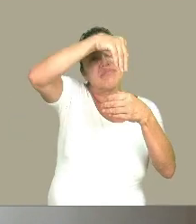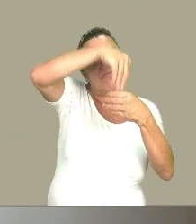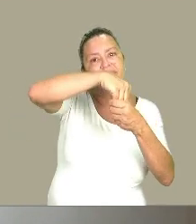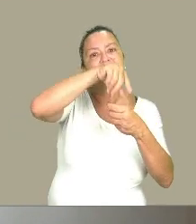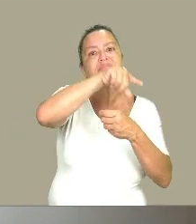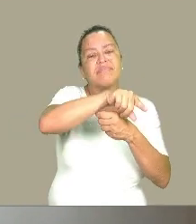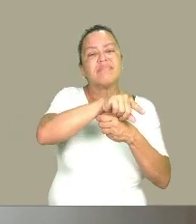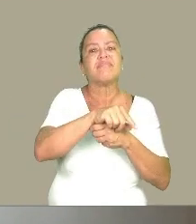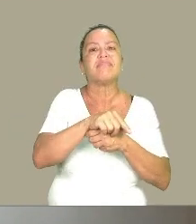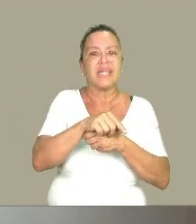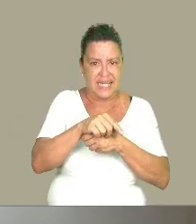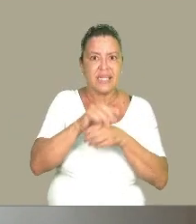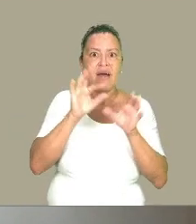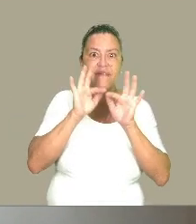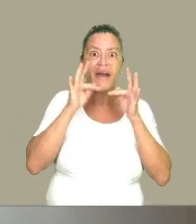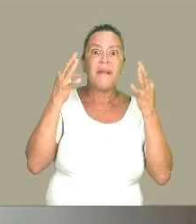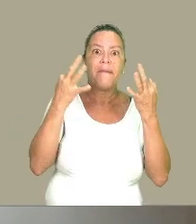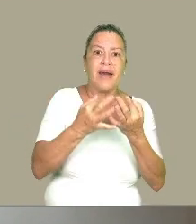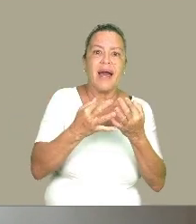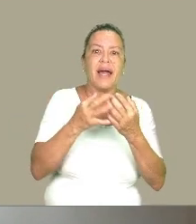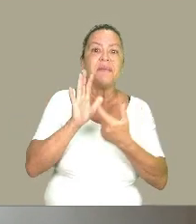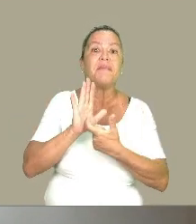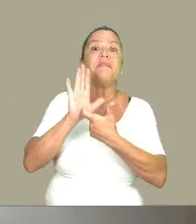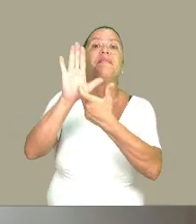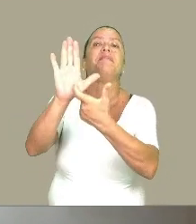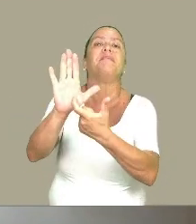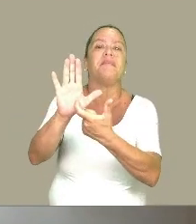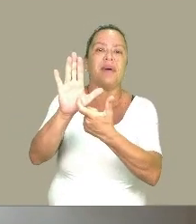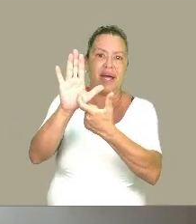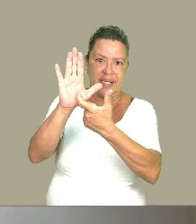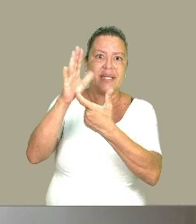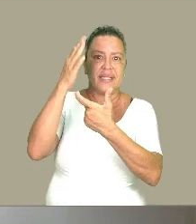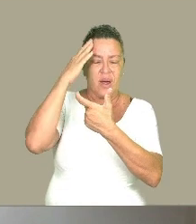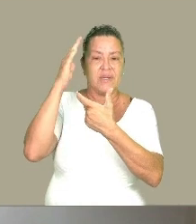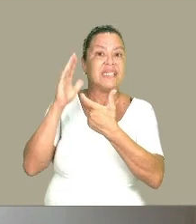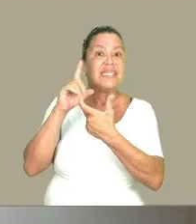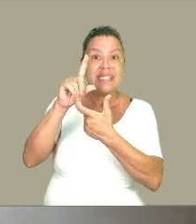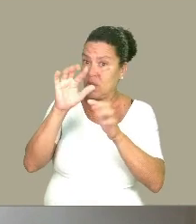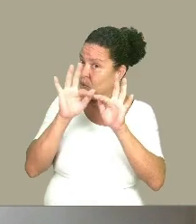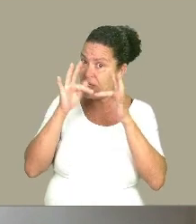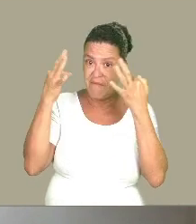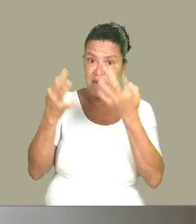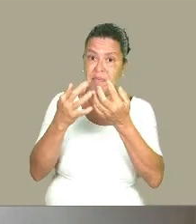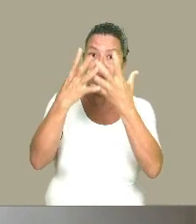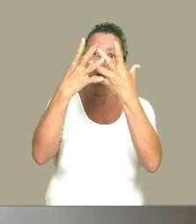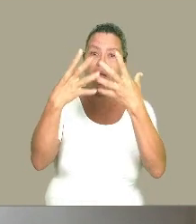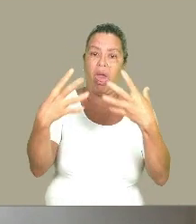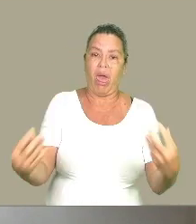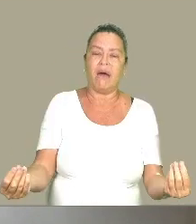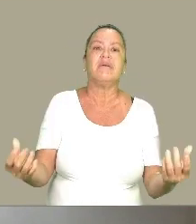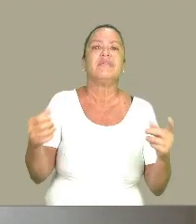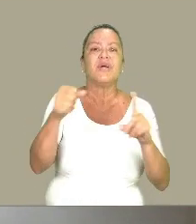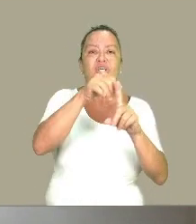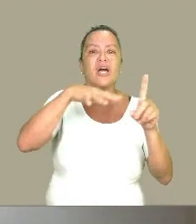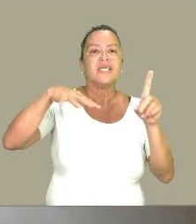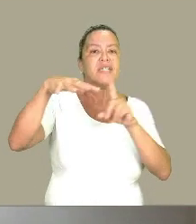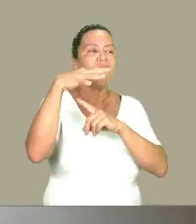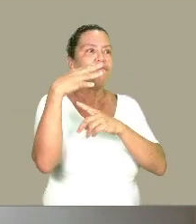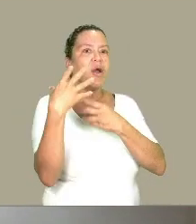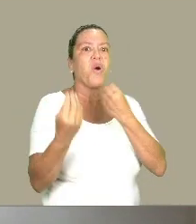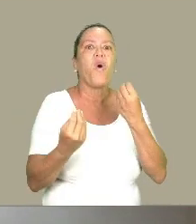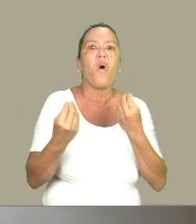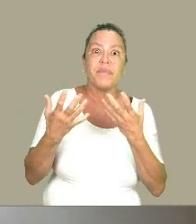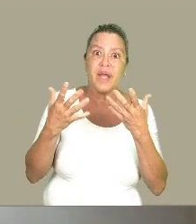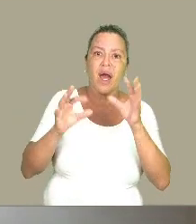Desmanchando-se a família, a sociedade se desmorona. Então ele vem destacar que a